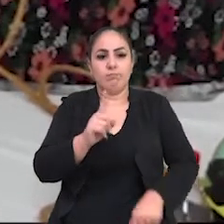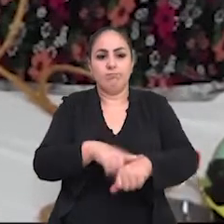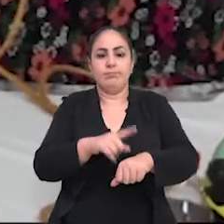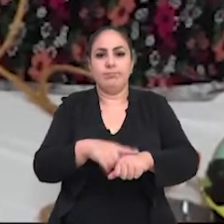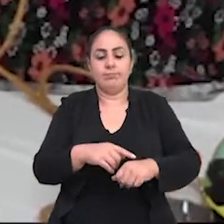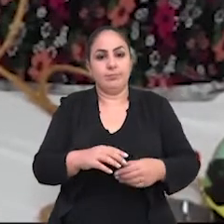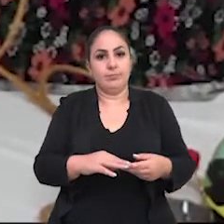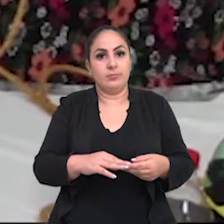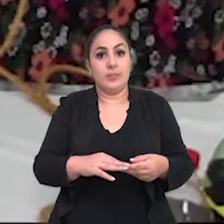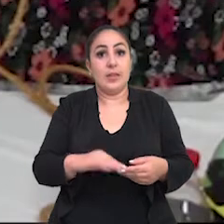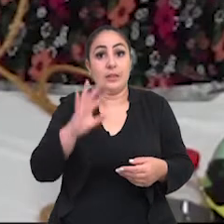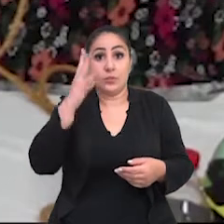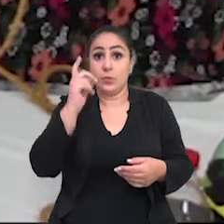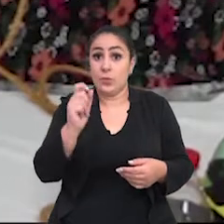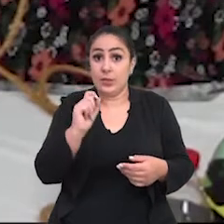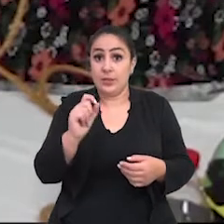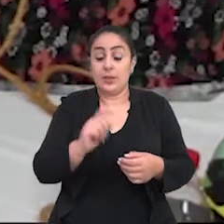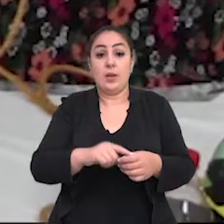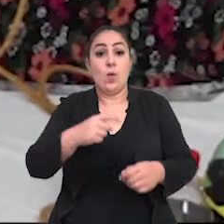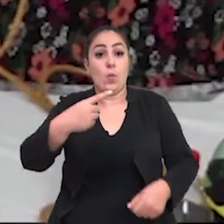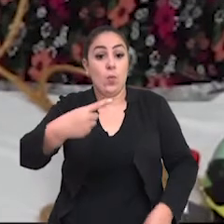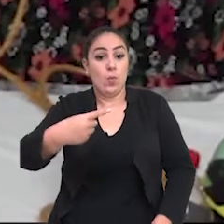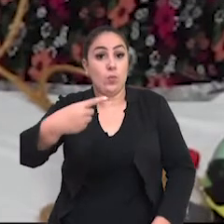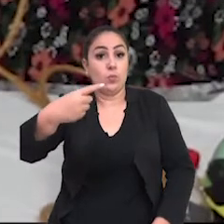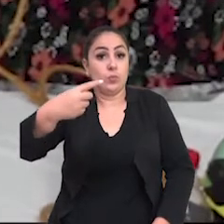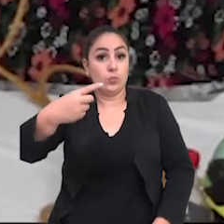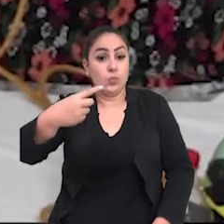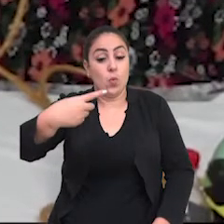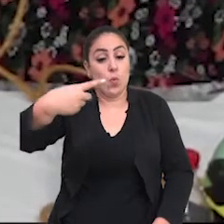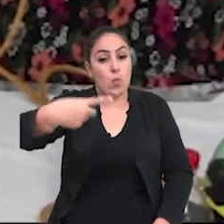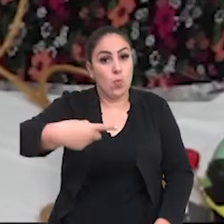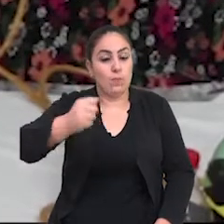hora. Decidiram então contar até 3.